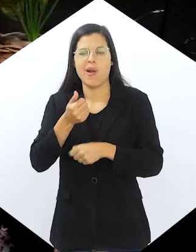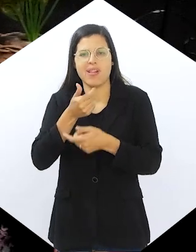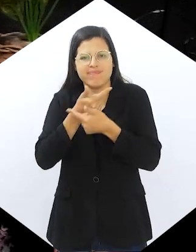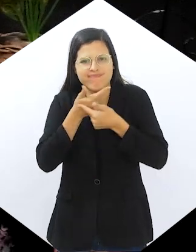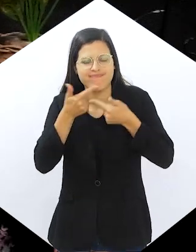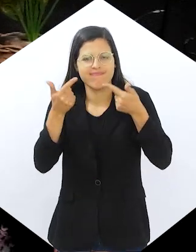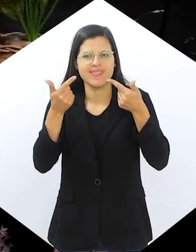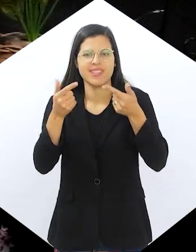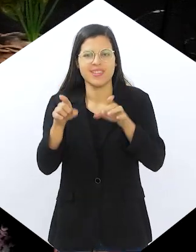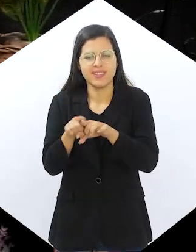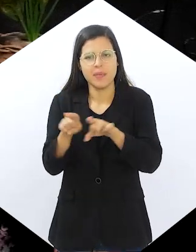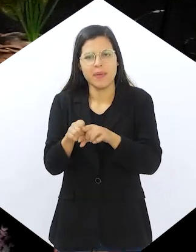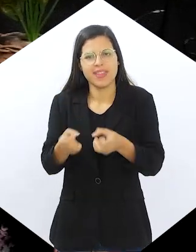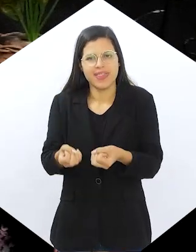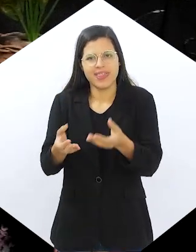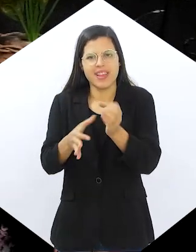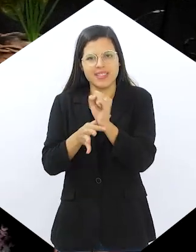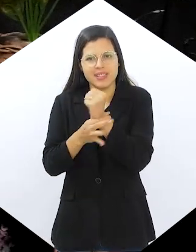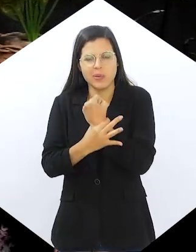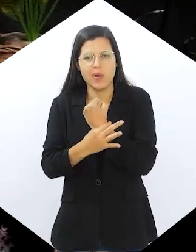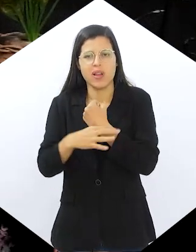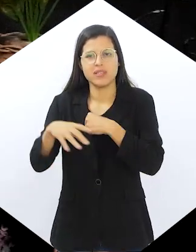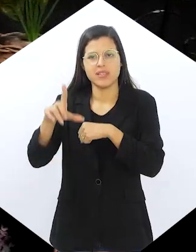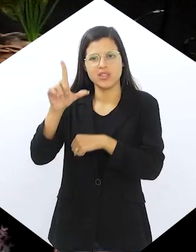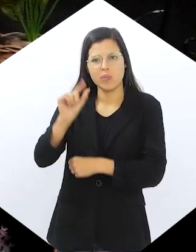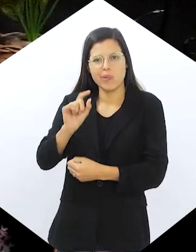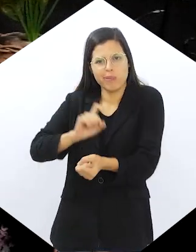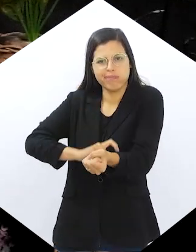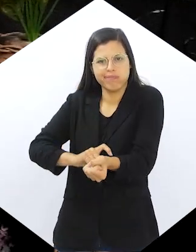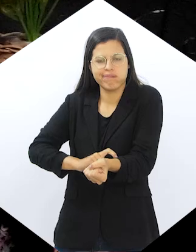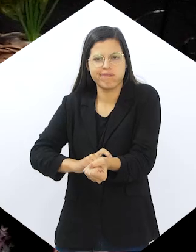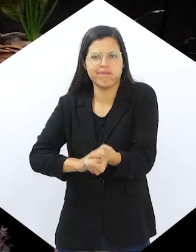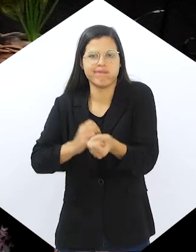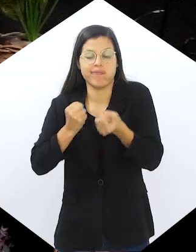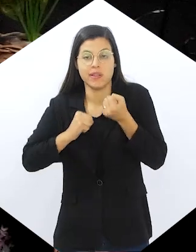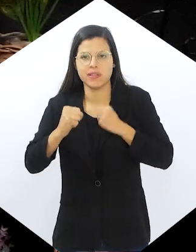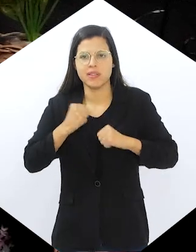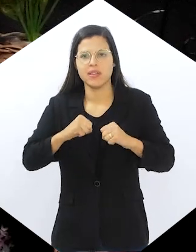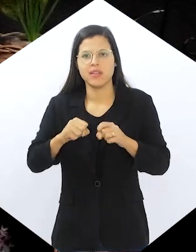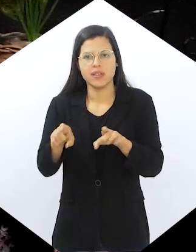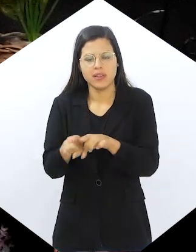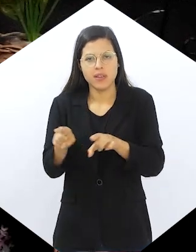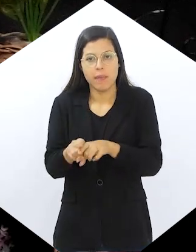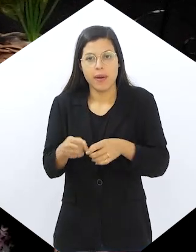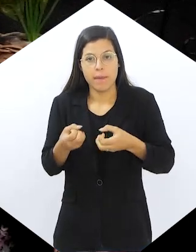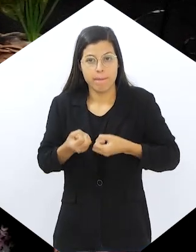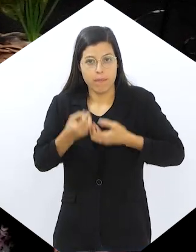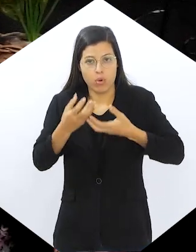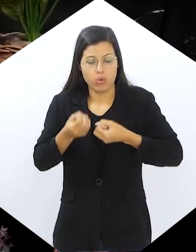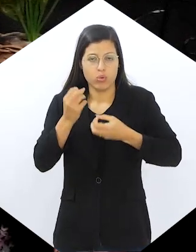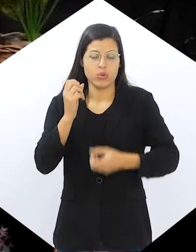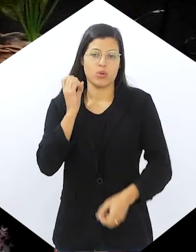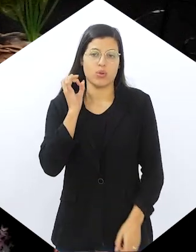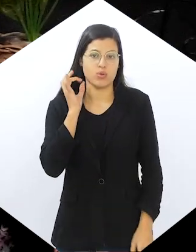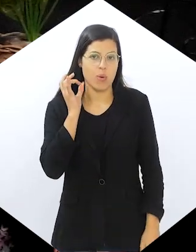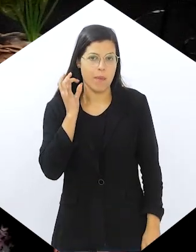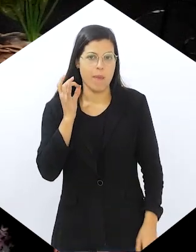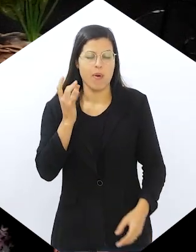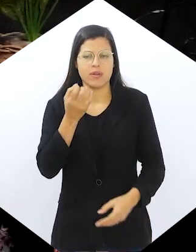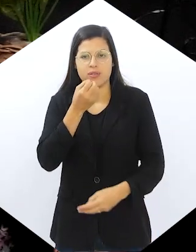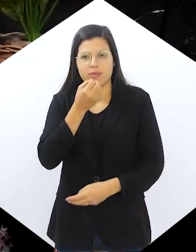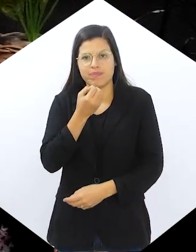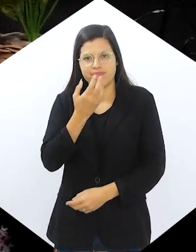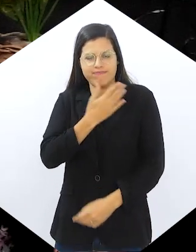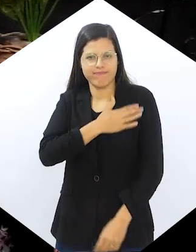e passam aquela sensação de segurança que alivia o estresse. Tudo isso estimula a produção de hormônios que trazem bem-estar